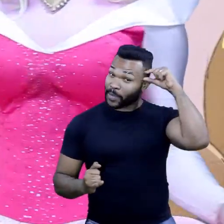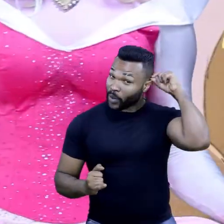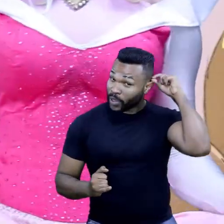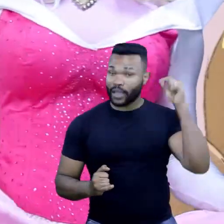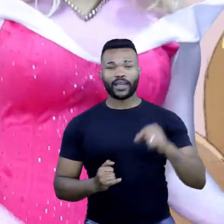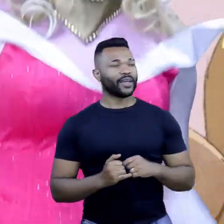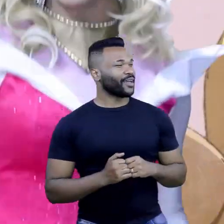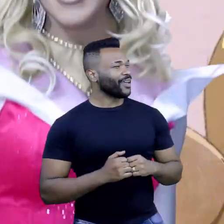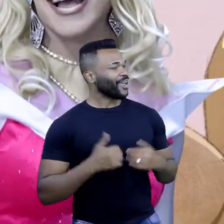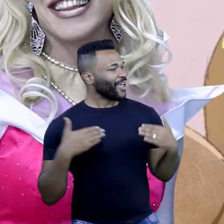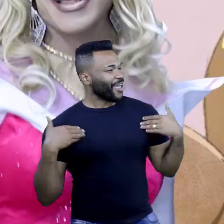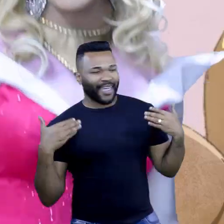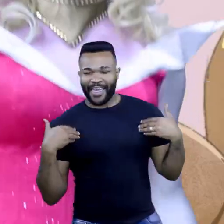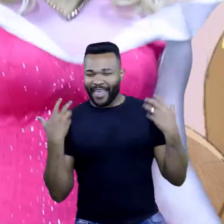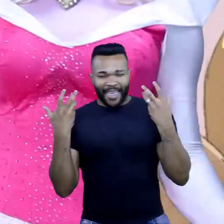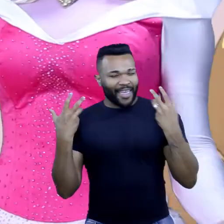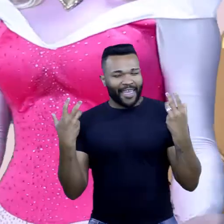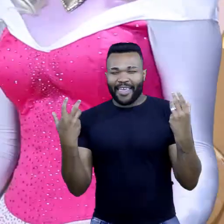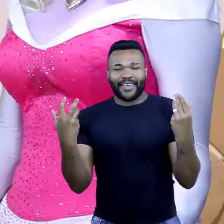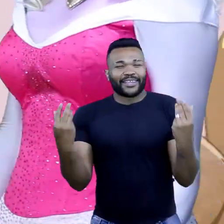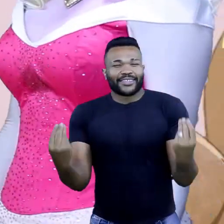Paula. Encantada.